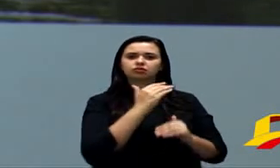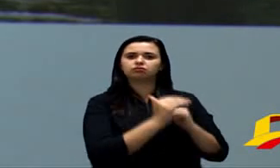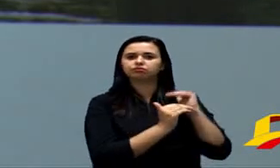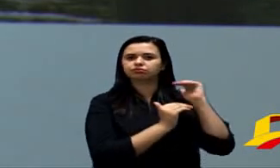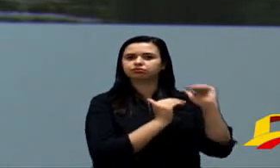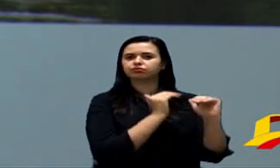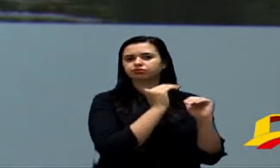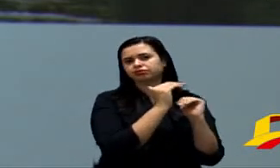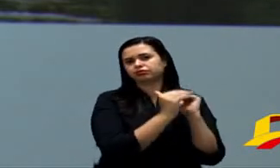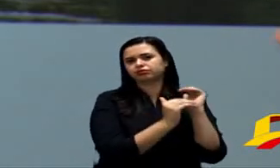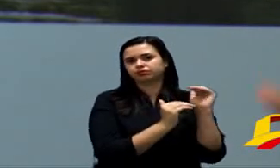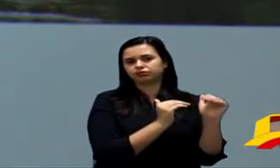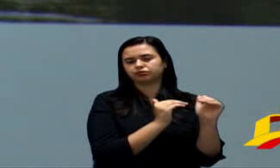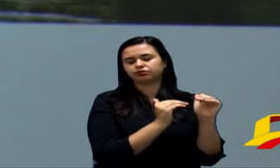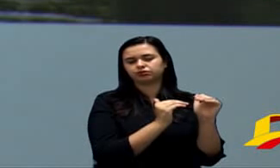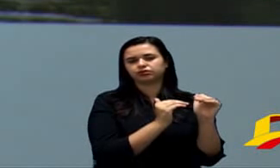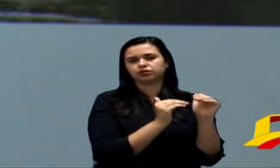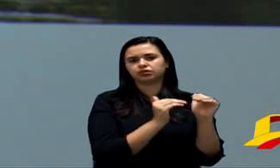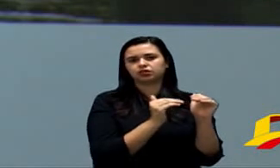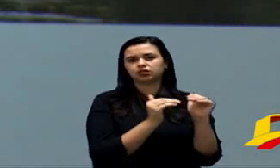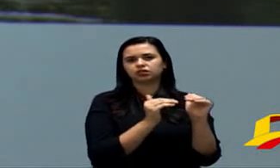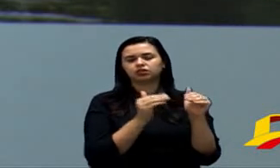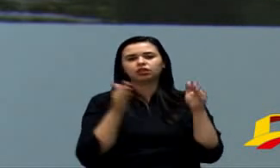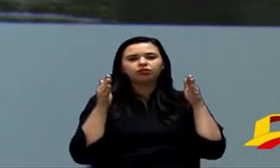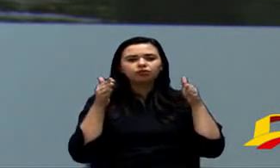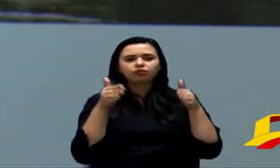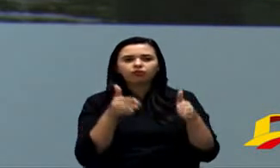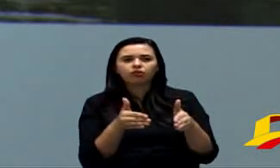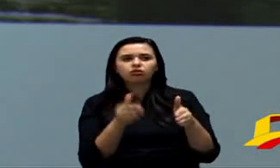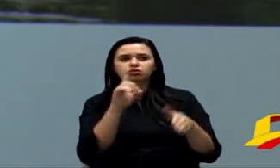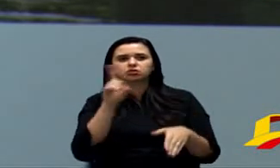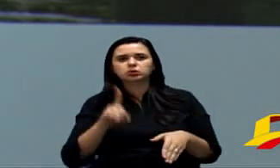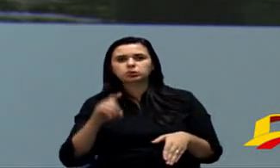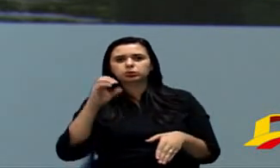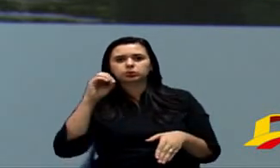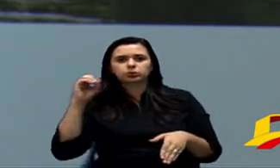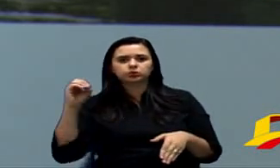diz respeito ao objetivo do zoológico,